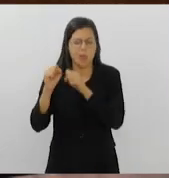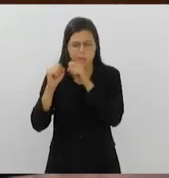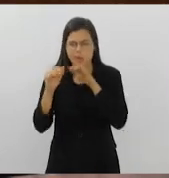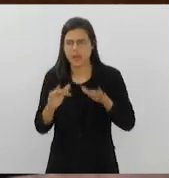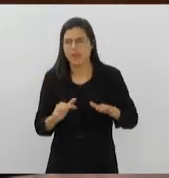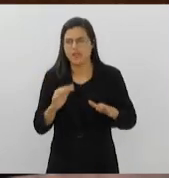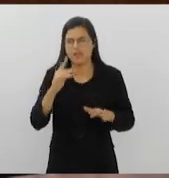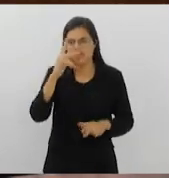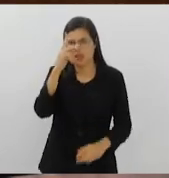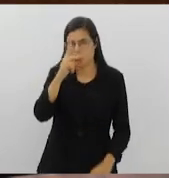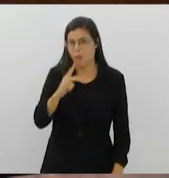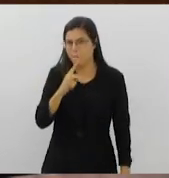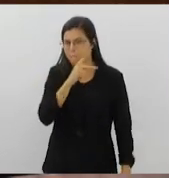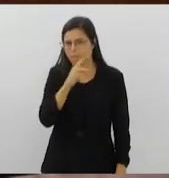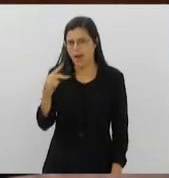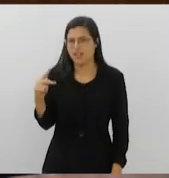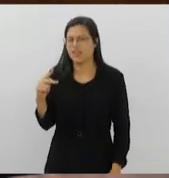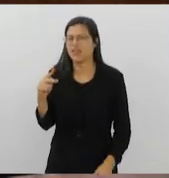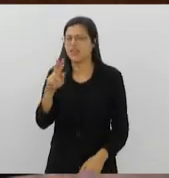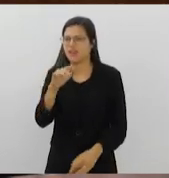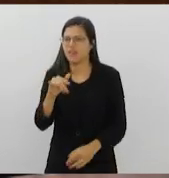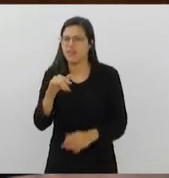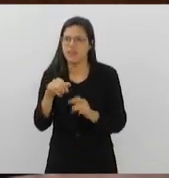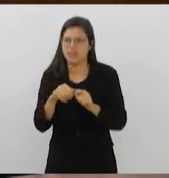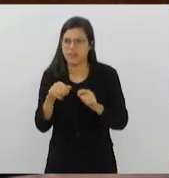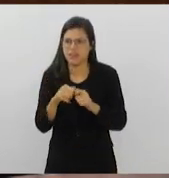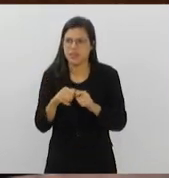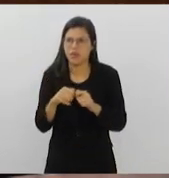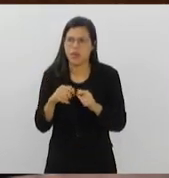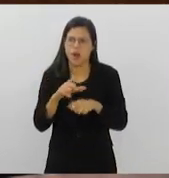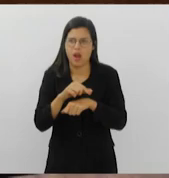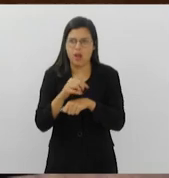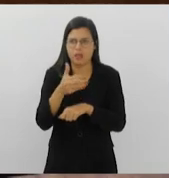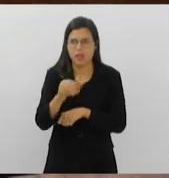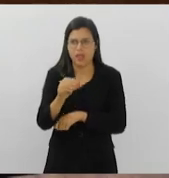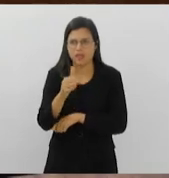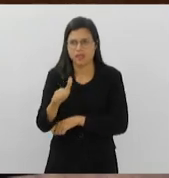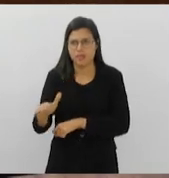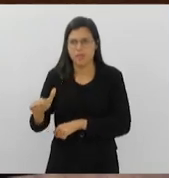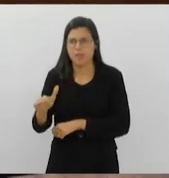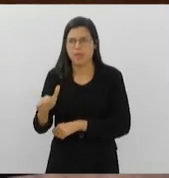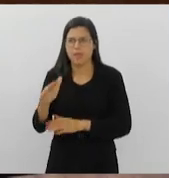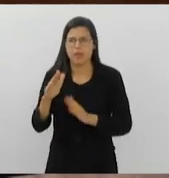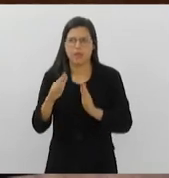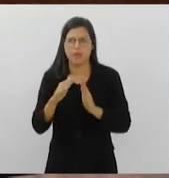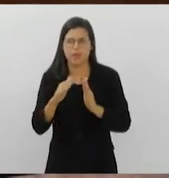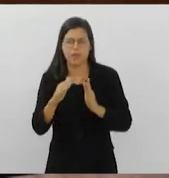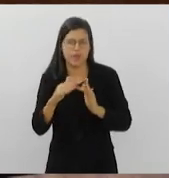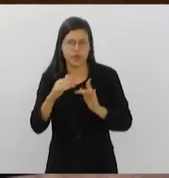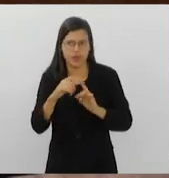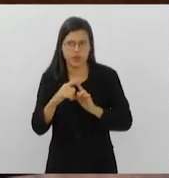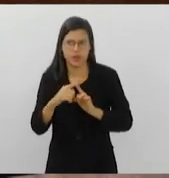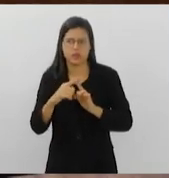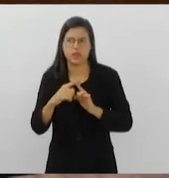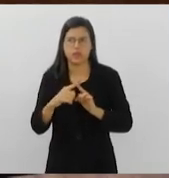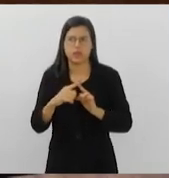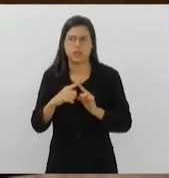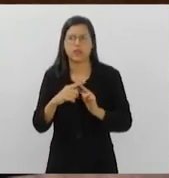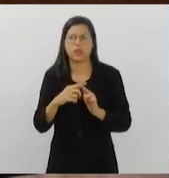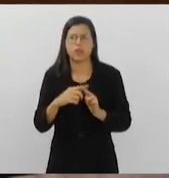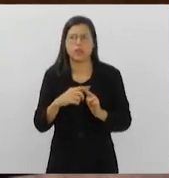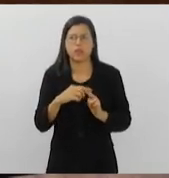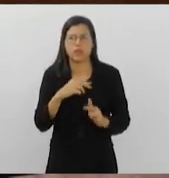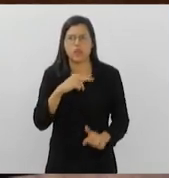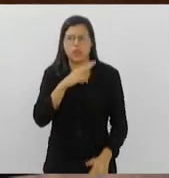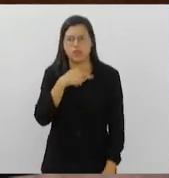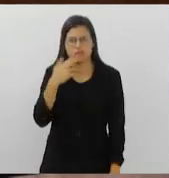Gegê vai celebrar essa missa. A missa será às 10h30 da manhã, na igreja da Nossa Senhora do Parto,